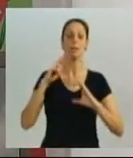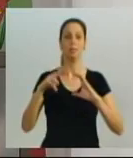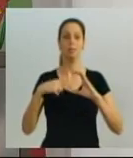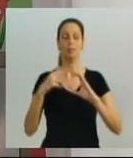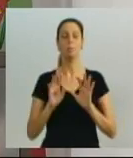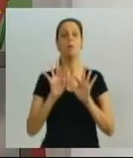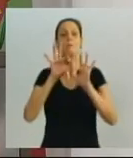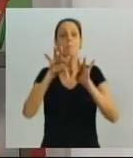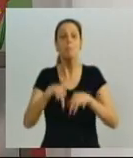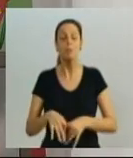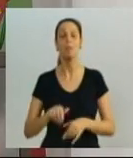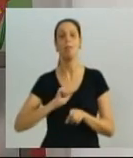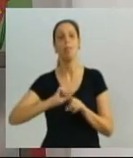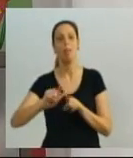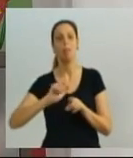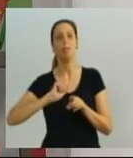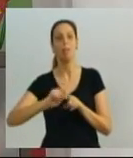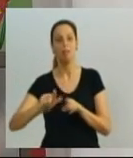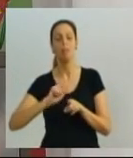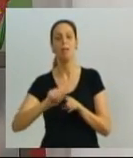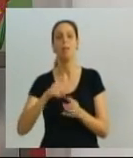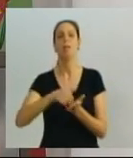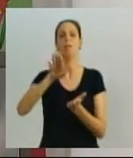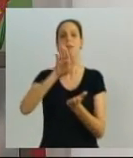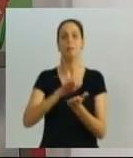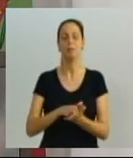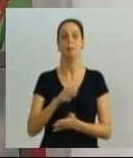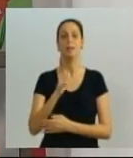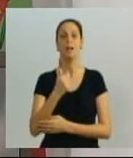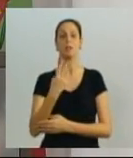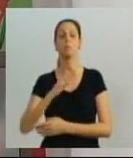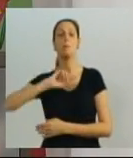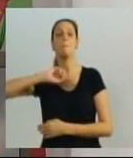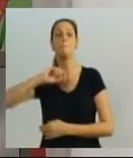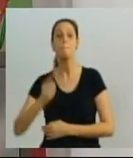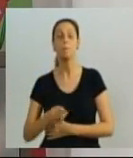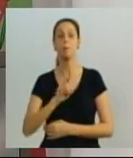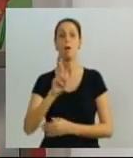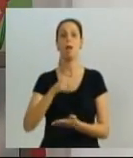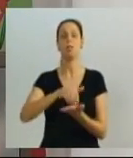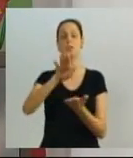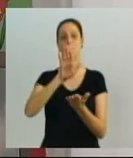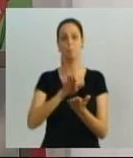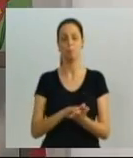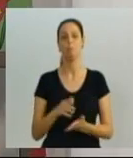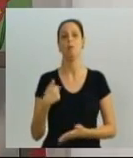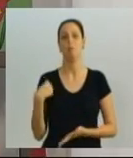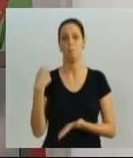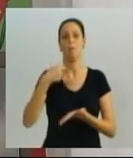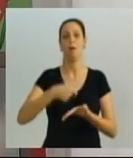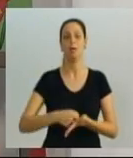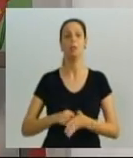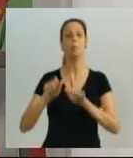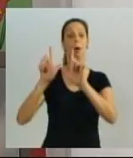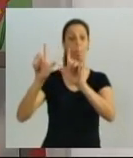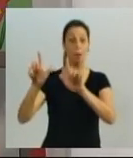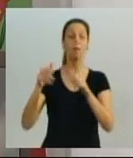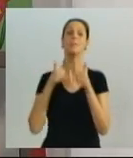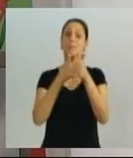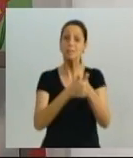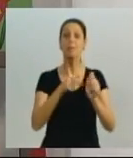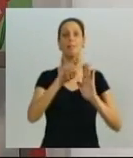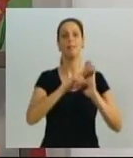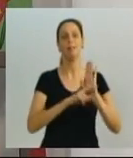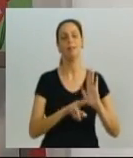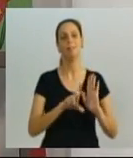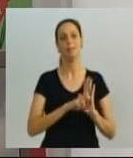para conseguir minha negativa para estar aqui. Paguei 14 mil e poucos reais de multa. Eu paguei uma placa legal.